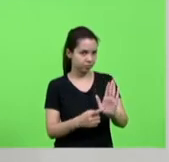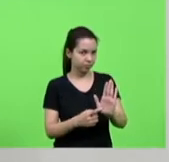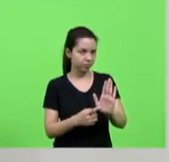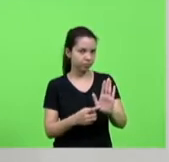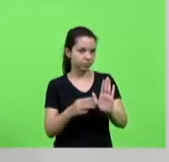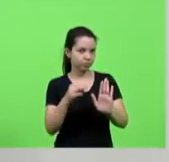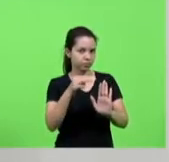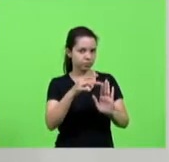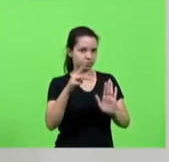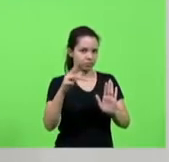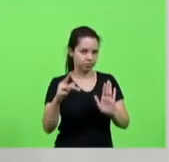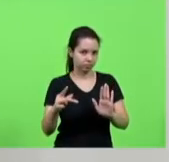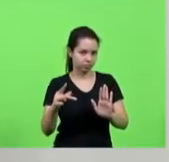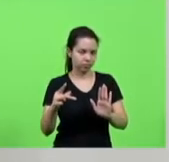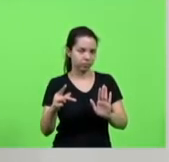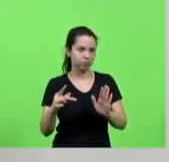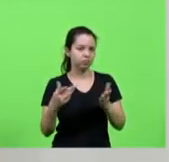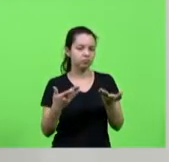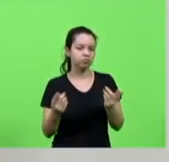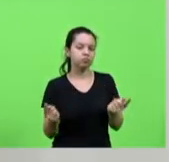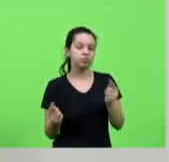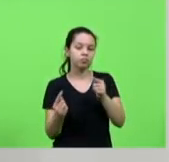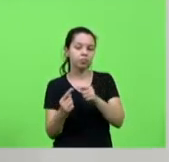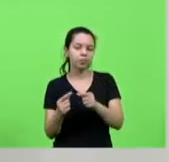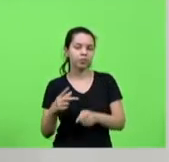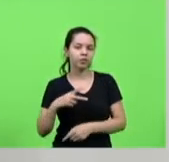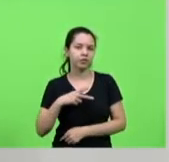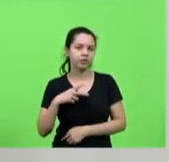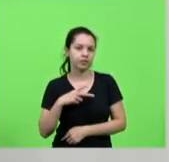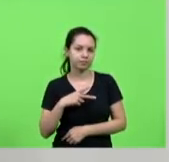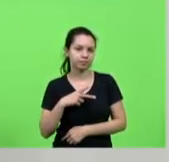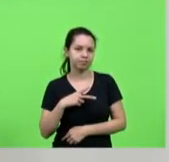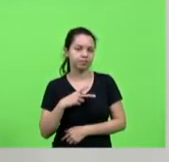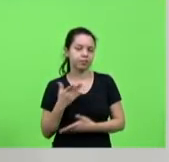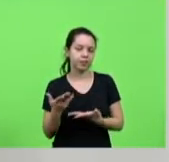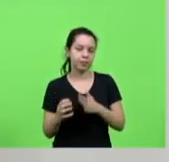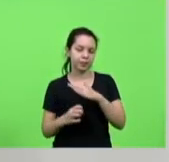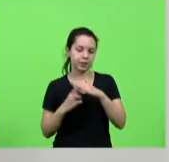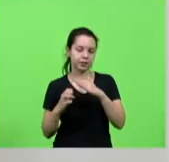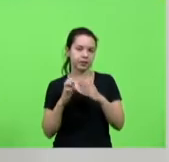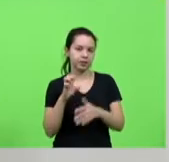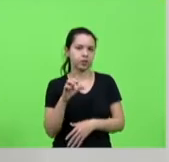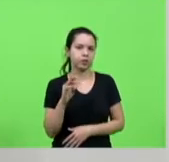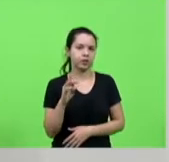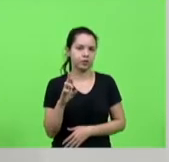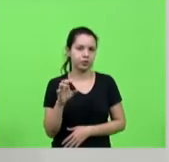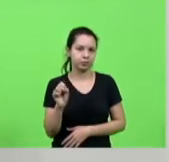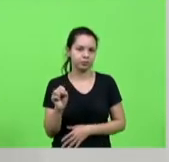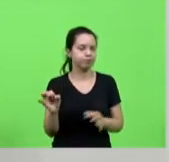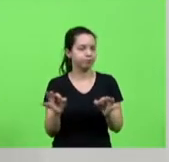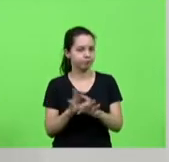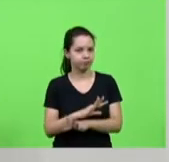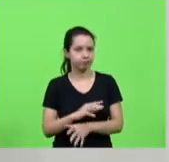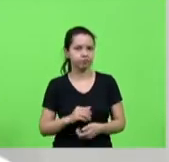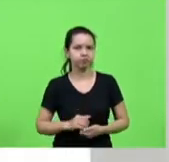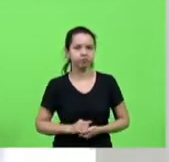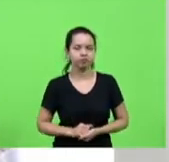medida provisória que visa privatizar a Eletrobras. Era isso, senhor presidente.